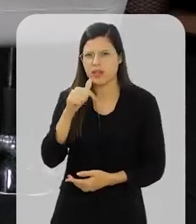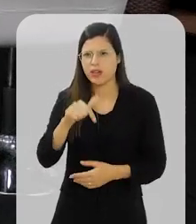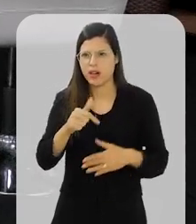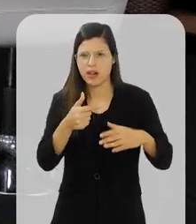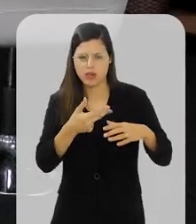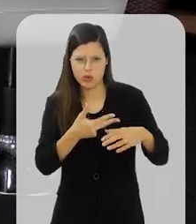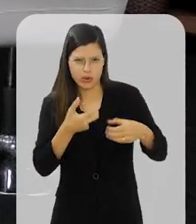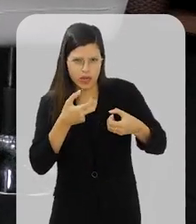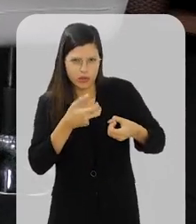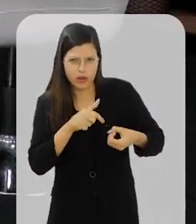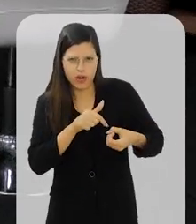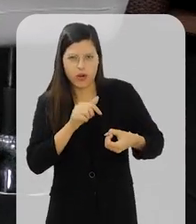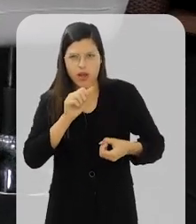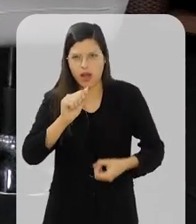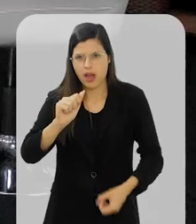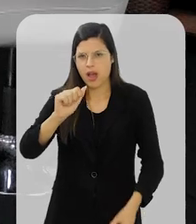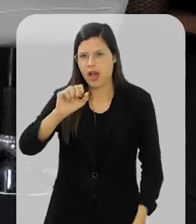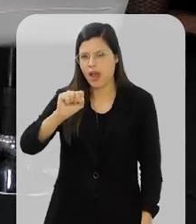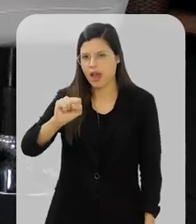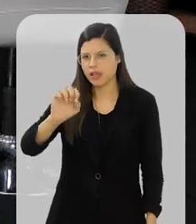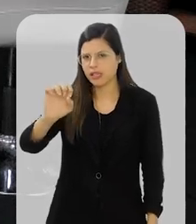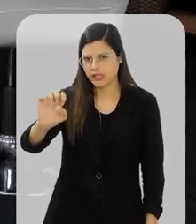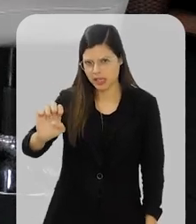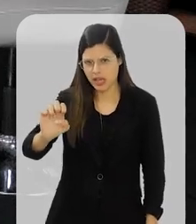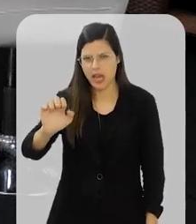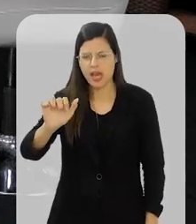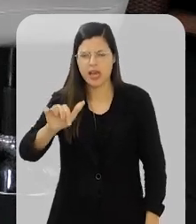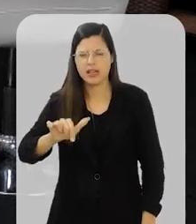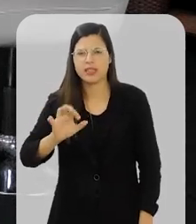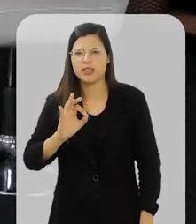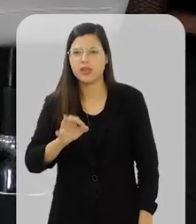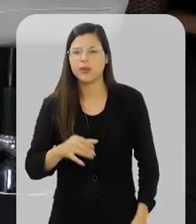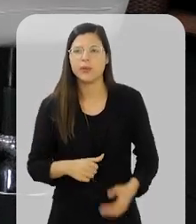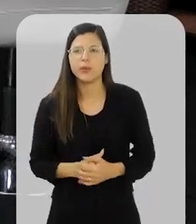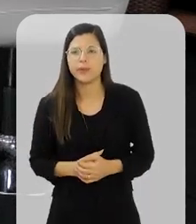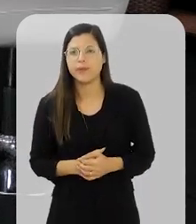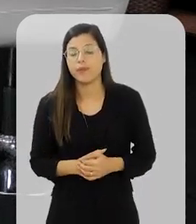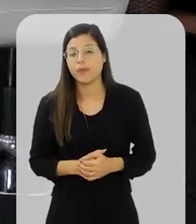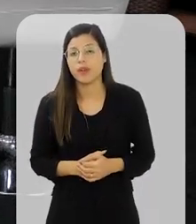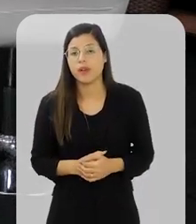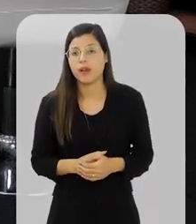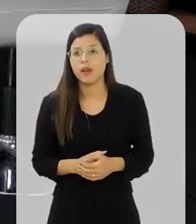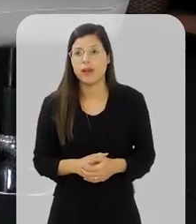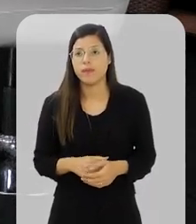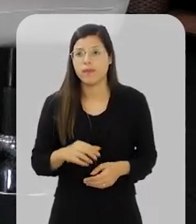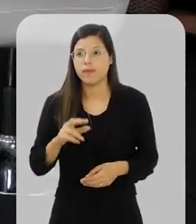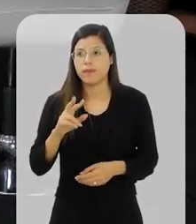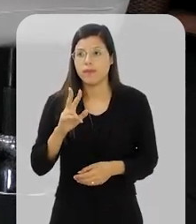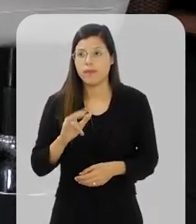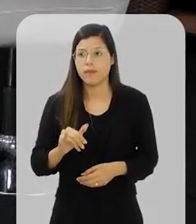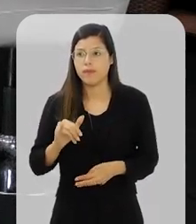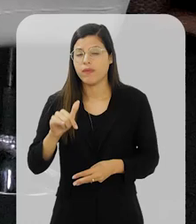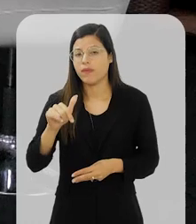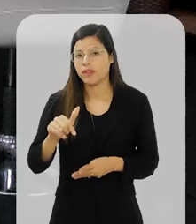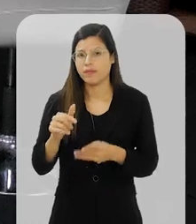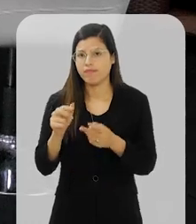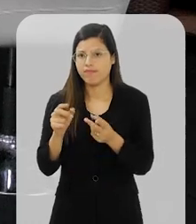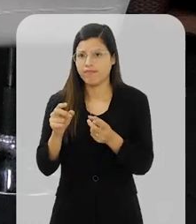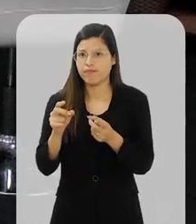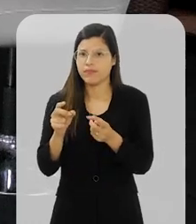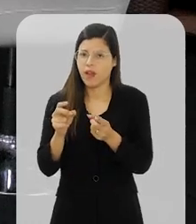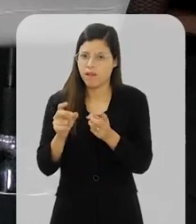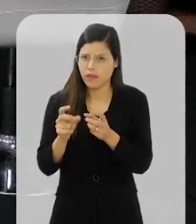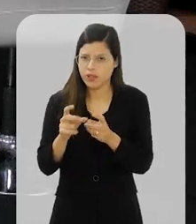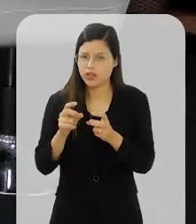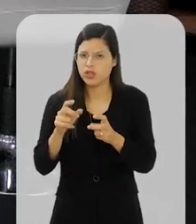inglês para o extrato do caroço do açaí, que é o ASE, Açaí Seed Extract. Né? Ele vai ser patenteado e